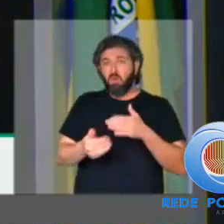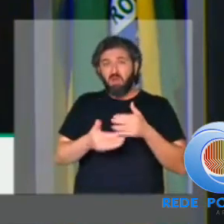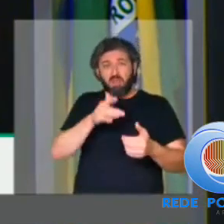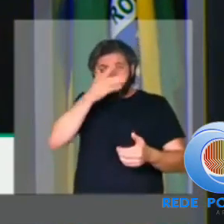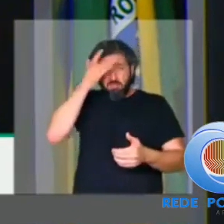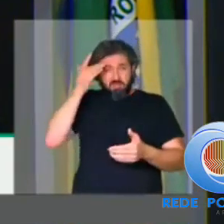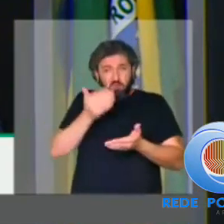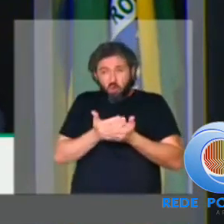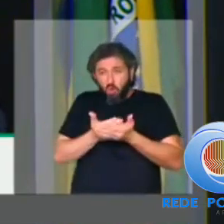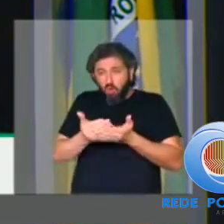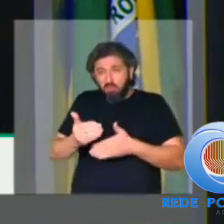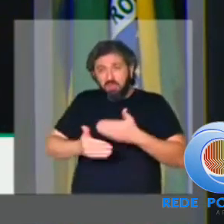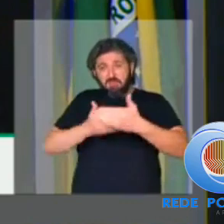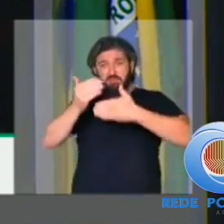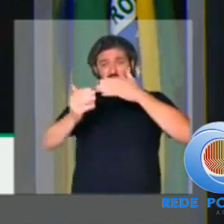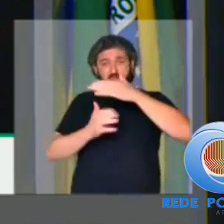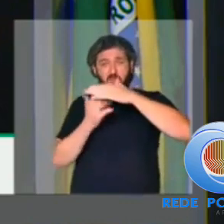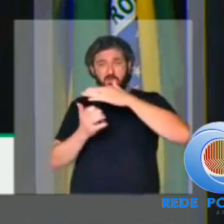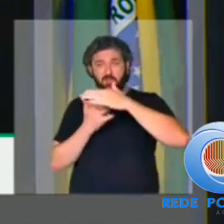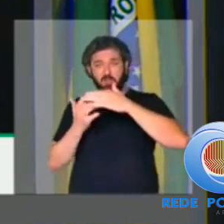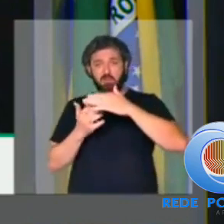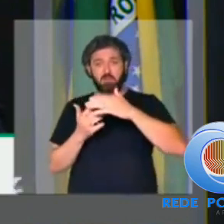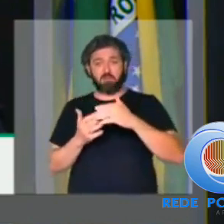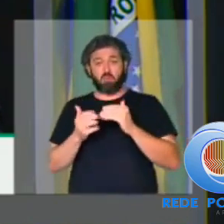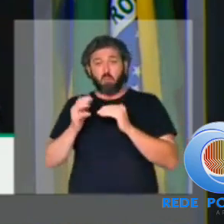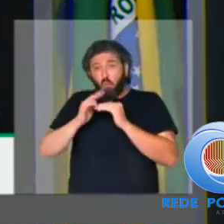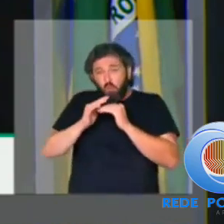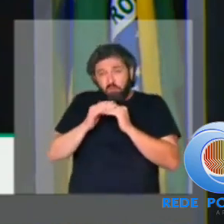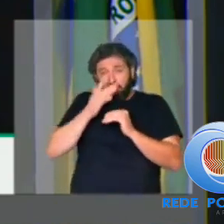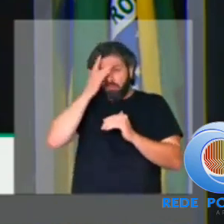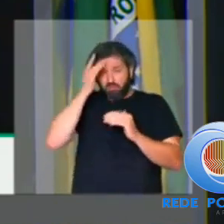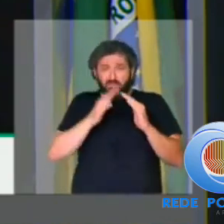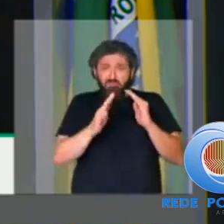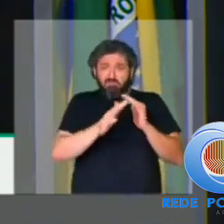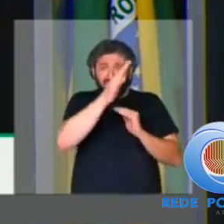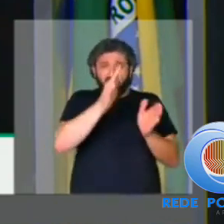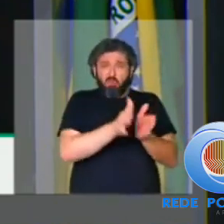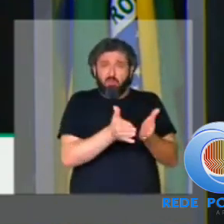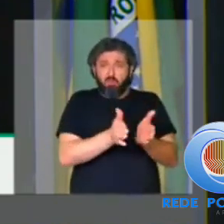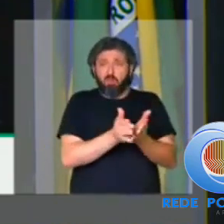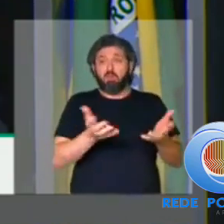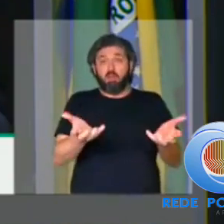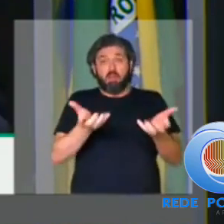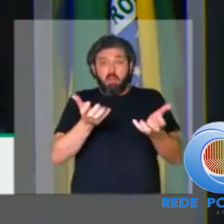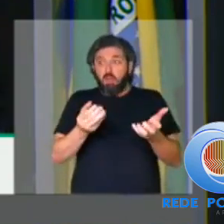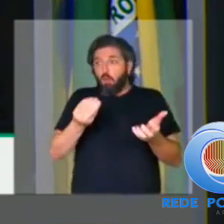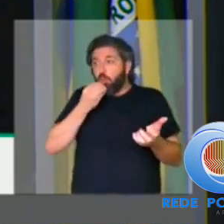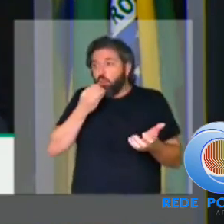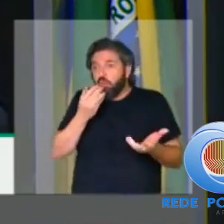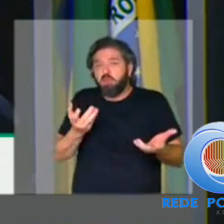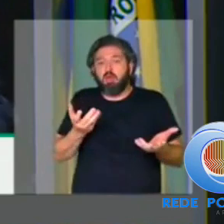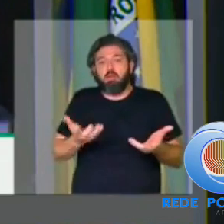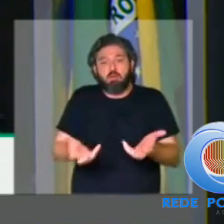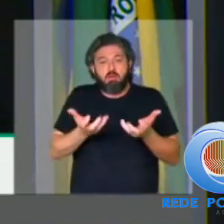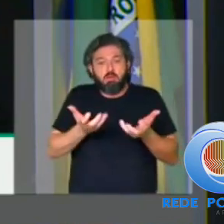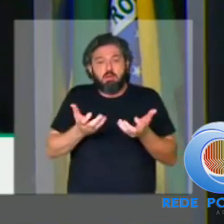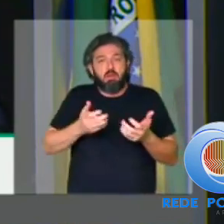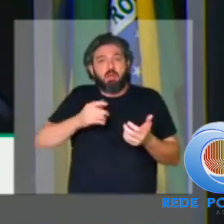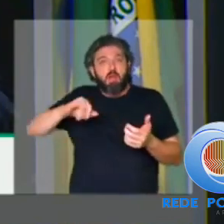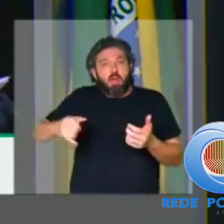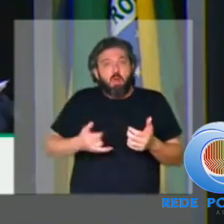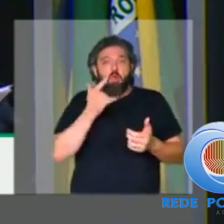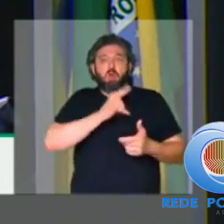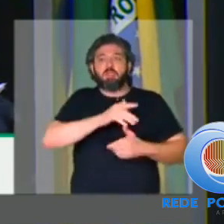queira começar a empreender no ninho. Porque mesmo as pessoas da periferia, o pobre, ele quer ter oportunidade, quer ter a